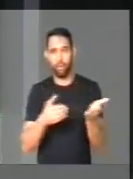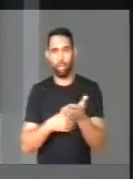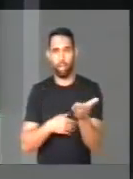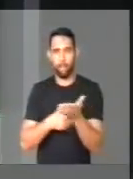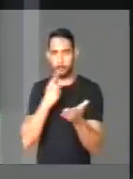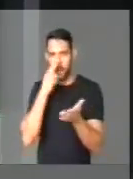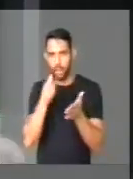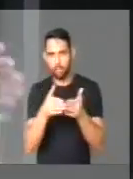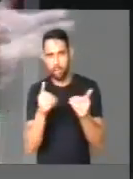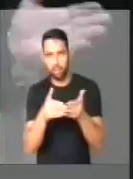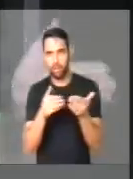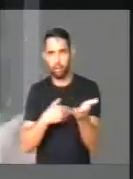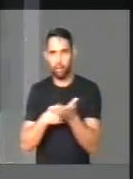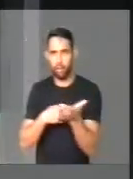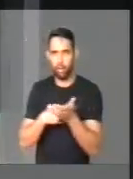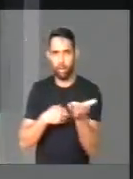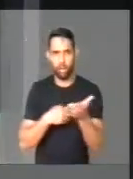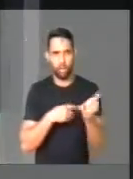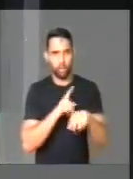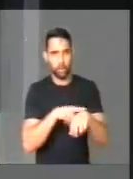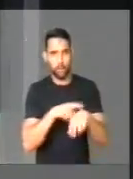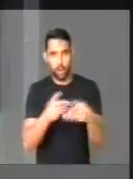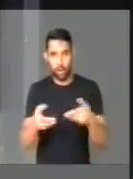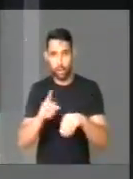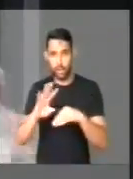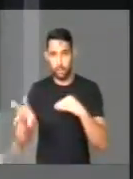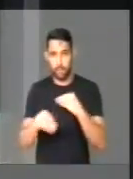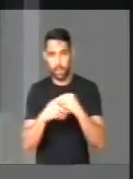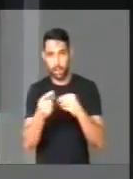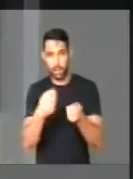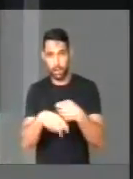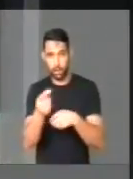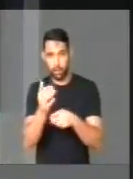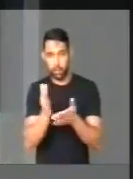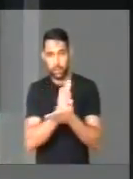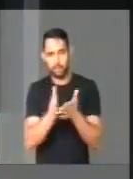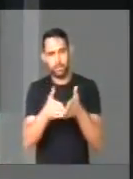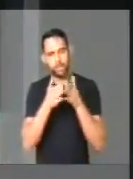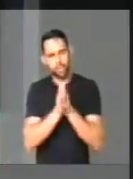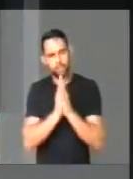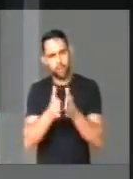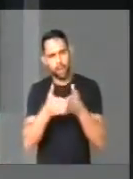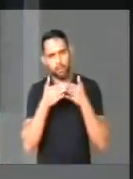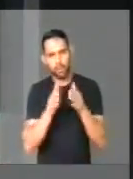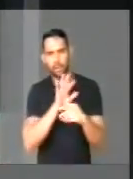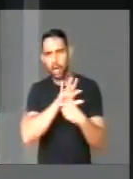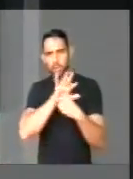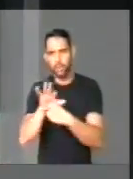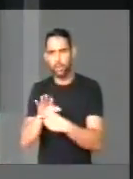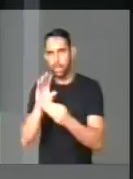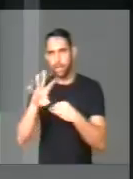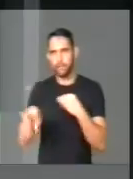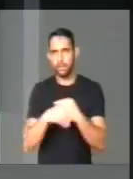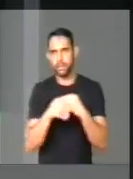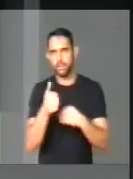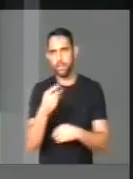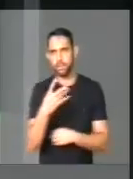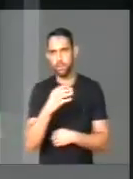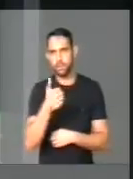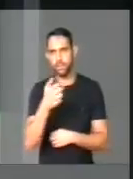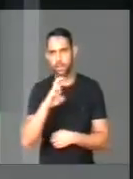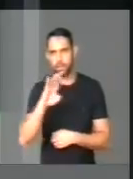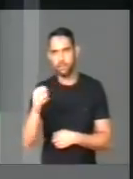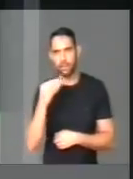vivem atrás da gente no período das emendas agora, pedindo pelo amor de Deus, como se as emendas de 14, 15 milhões,